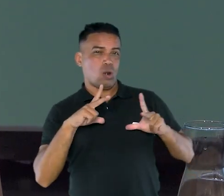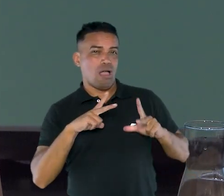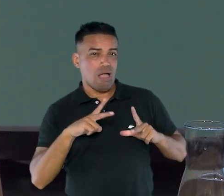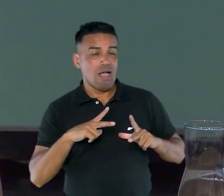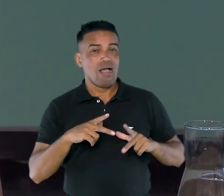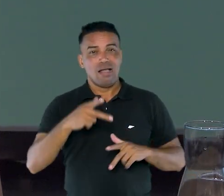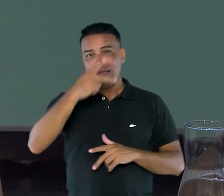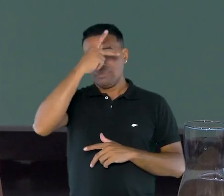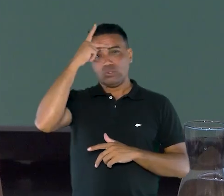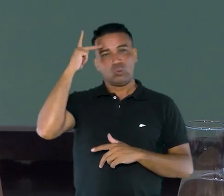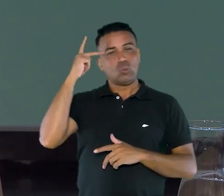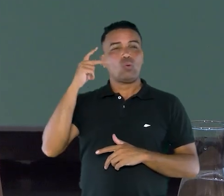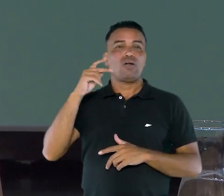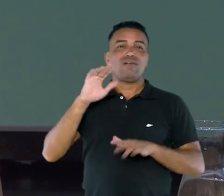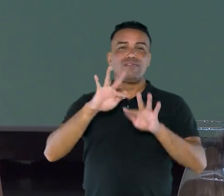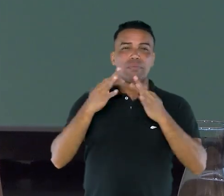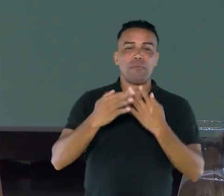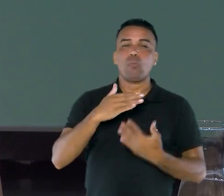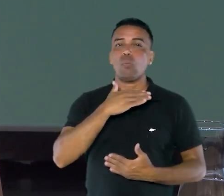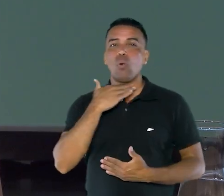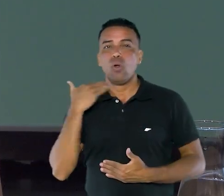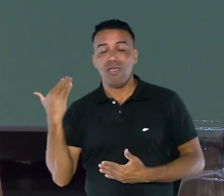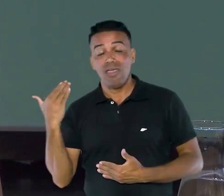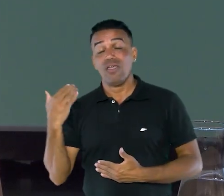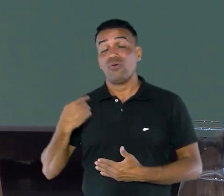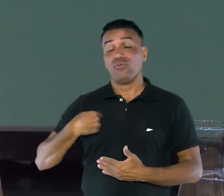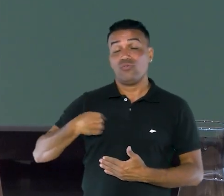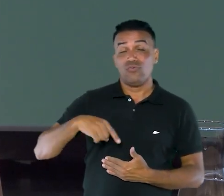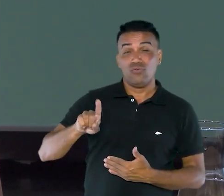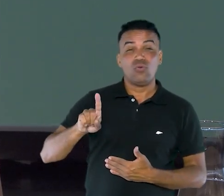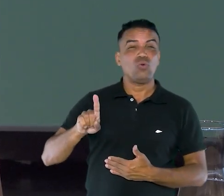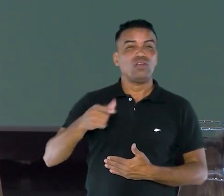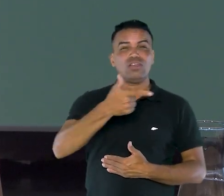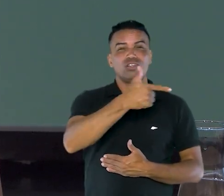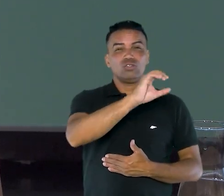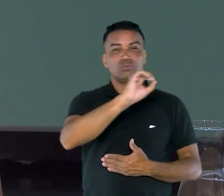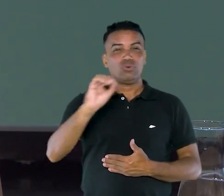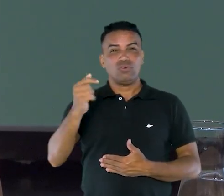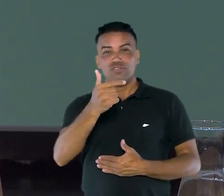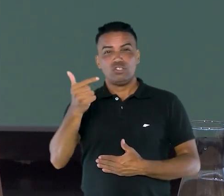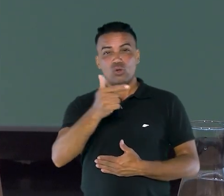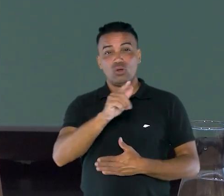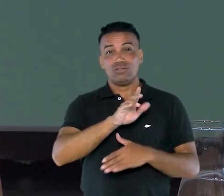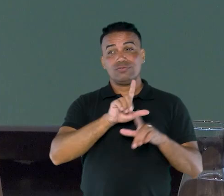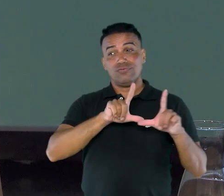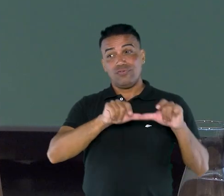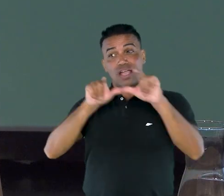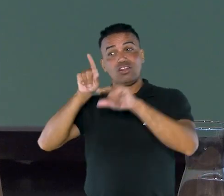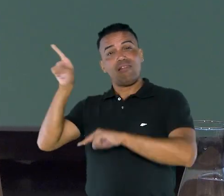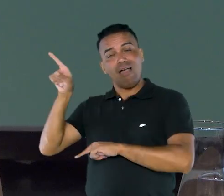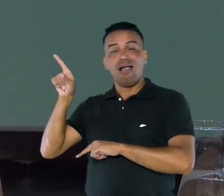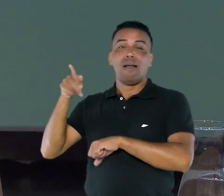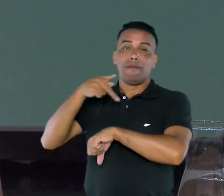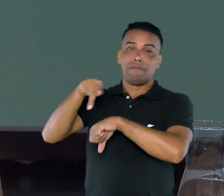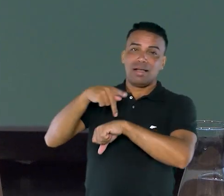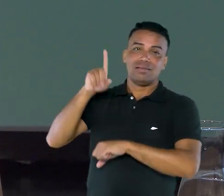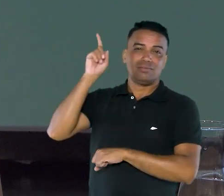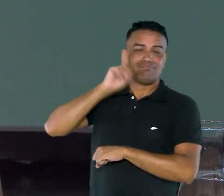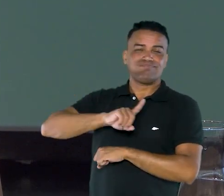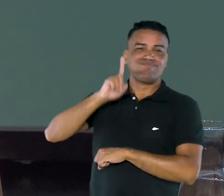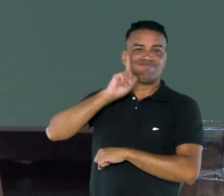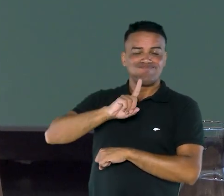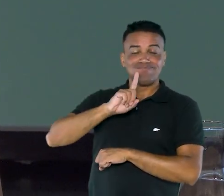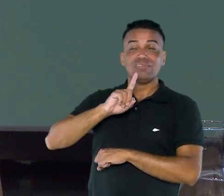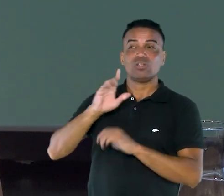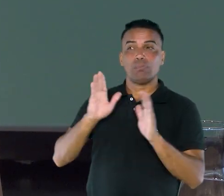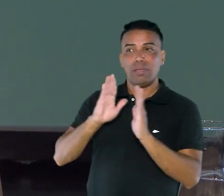da pandemia, e do planeta, e fui fazer um sabático em 2022 nos Estados Unidos. Então, assim, sem